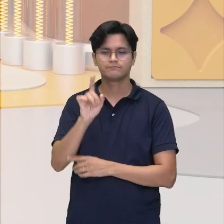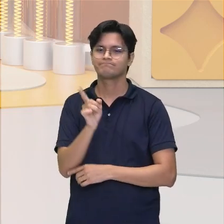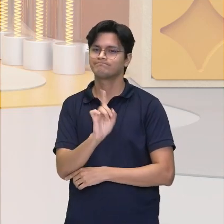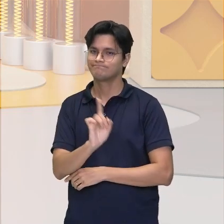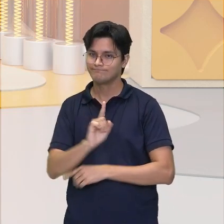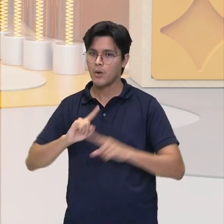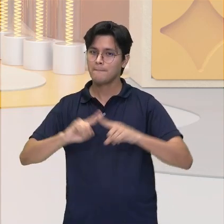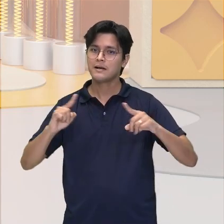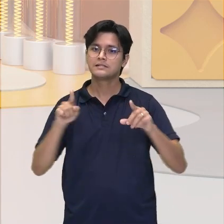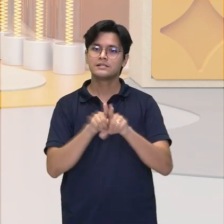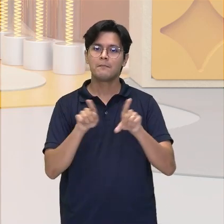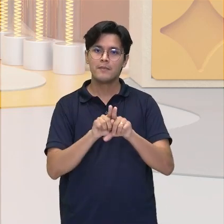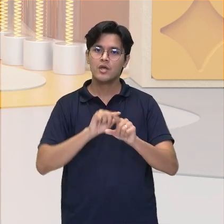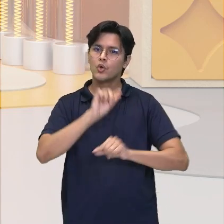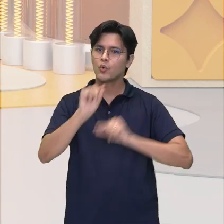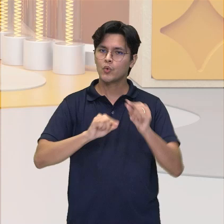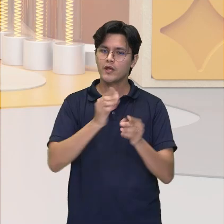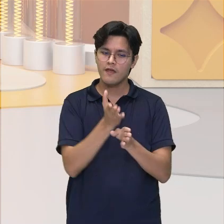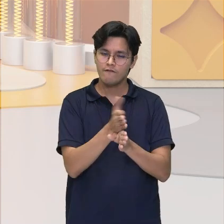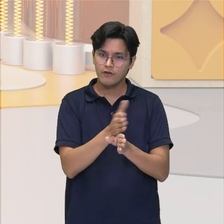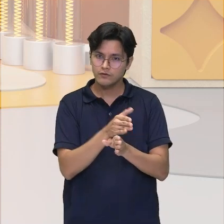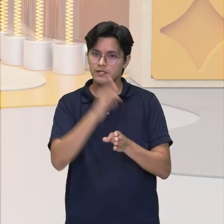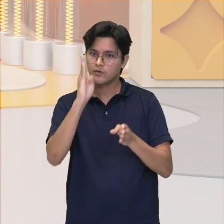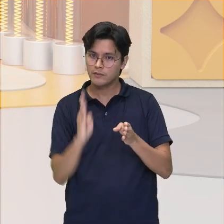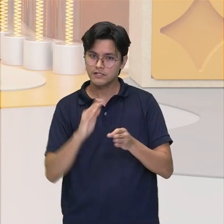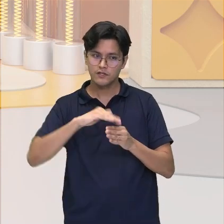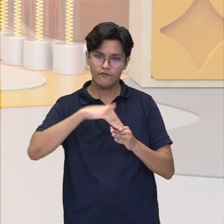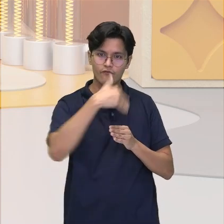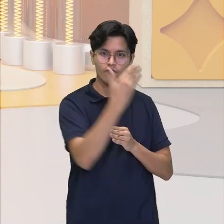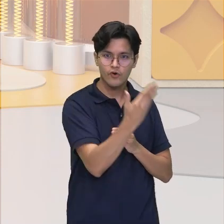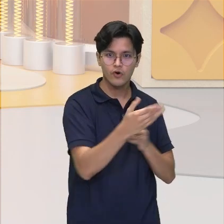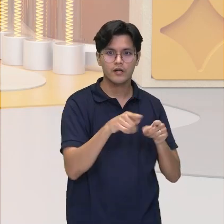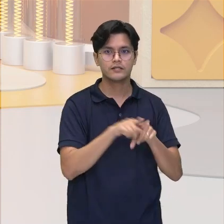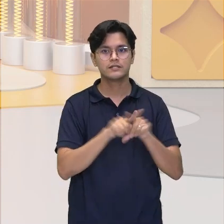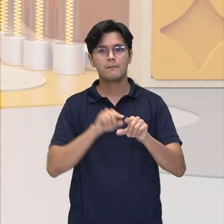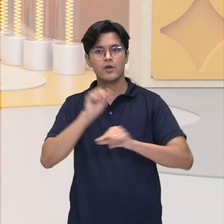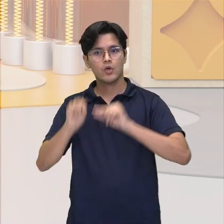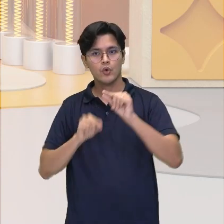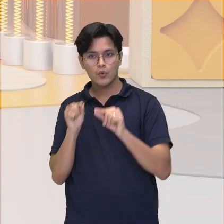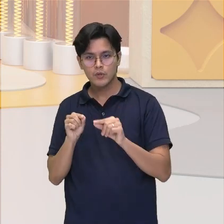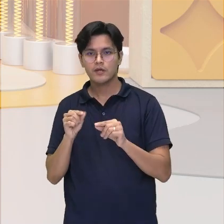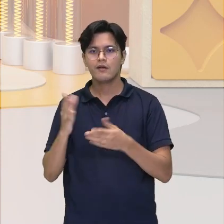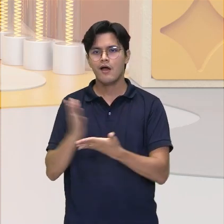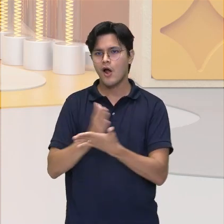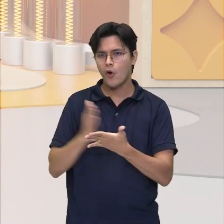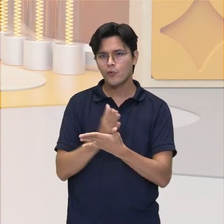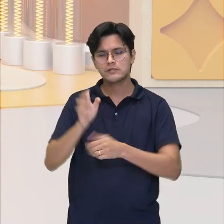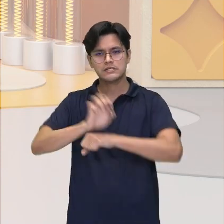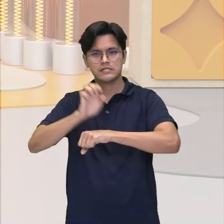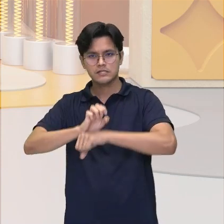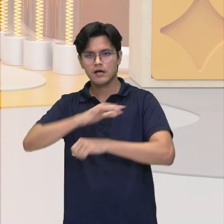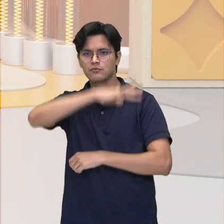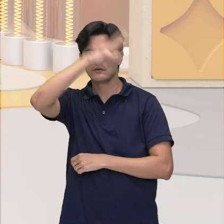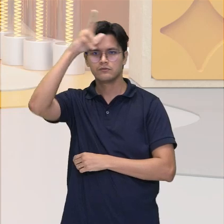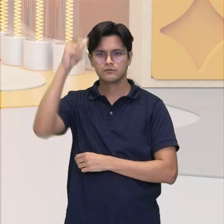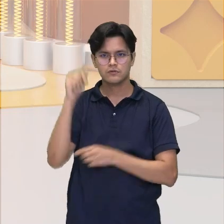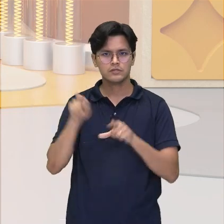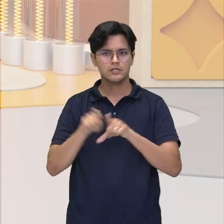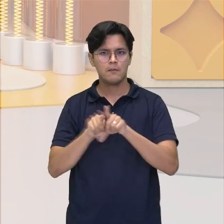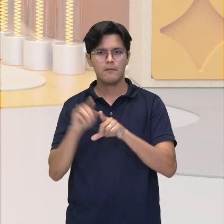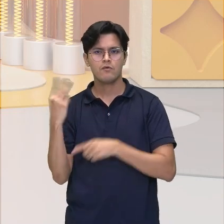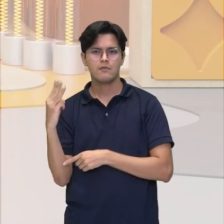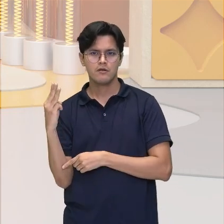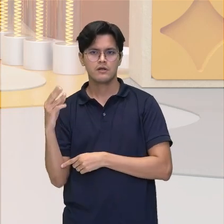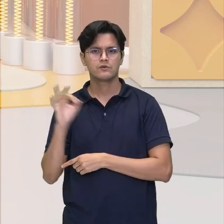acaba ultrapassando ali os limites, né, para o Mato Grosso, ali um pouco da parte oeste do Maranhão, e também os limites nacionais, né, porque ele